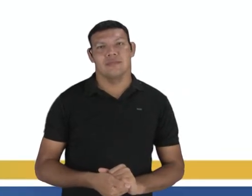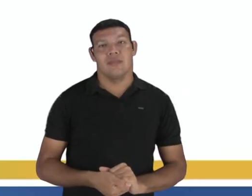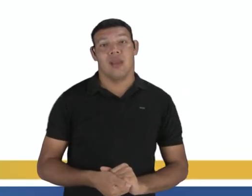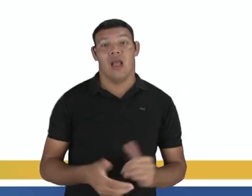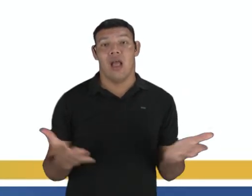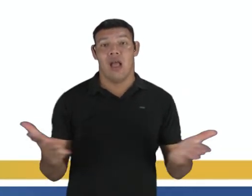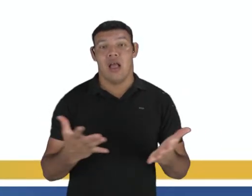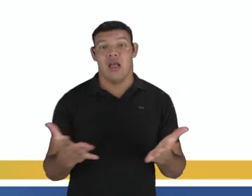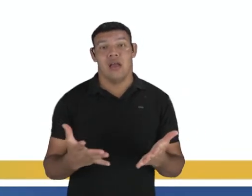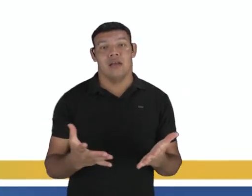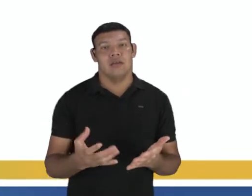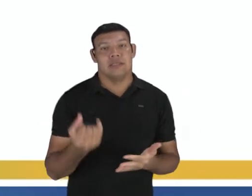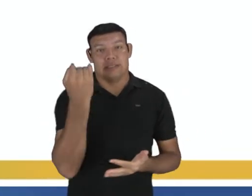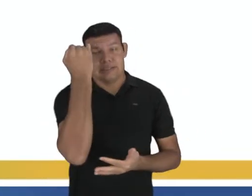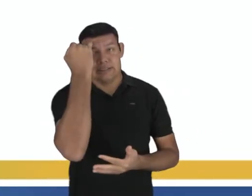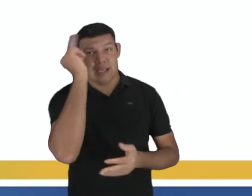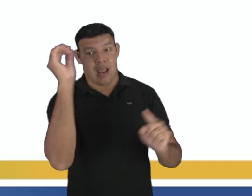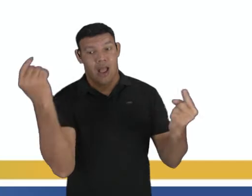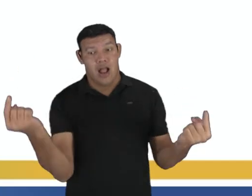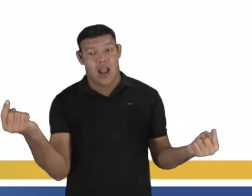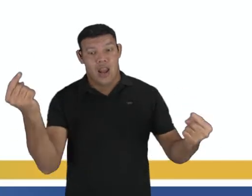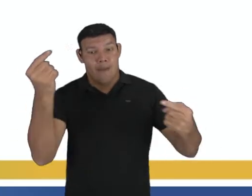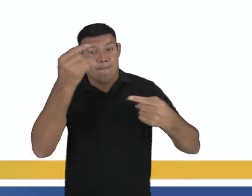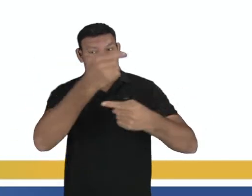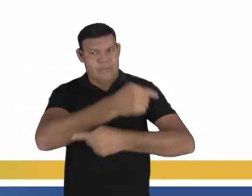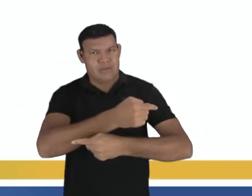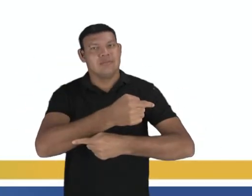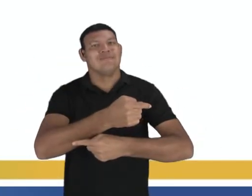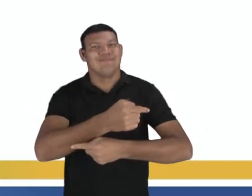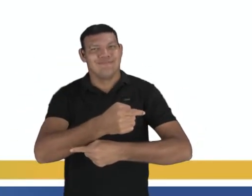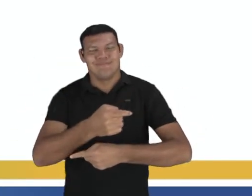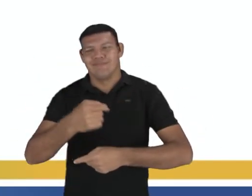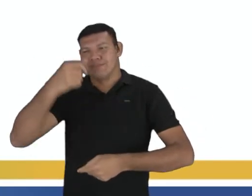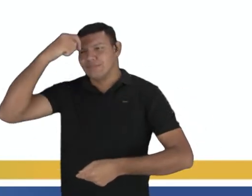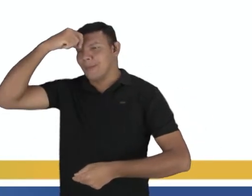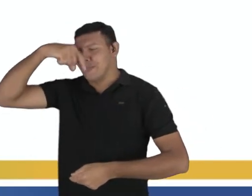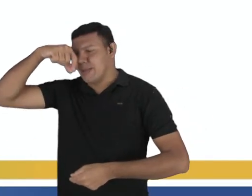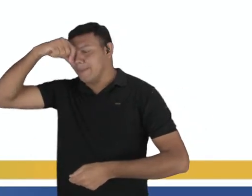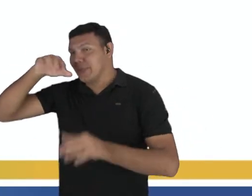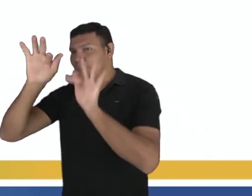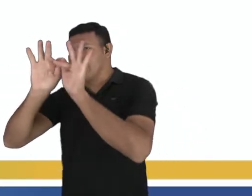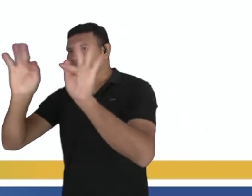vai trazer uma ideia contrária. Estou gripado, porém